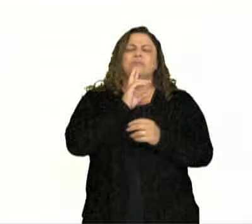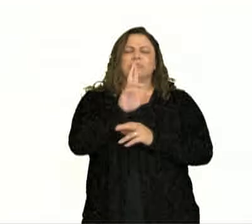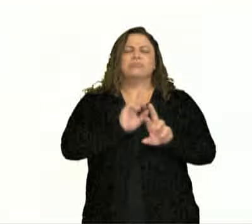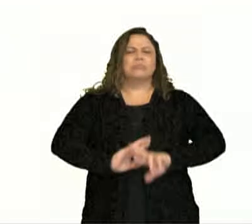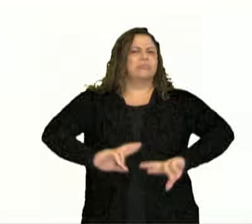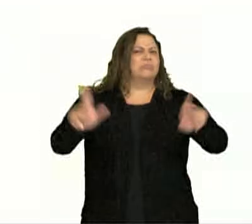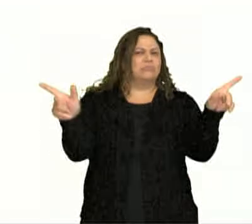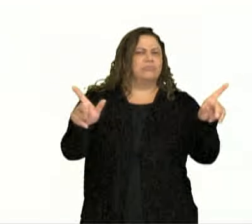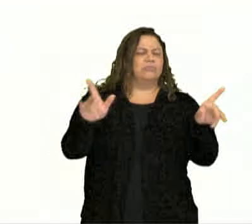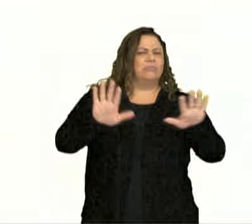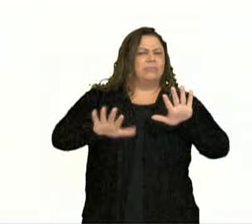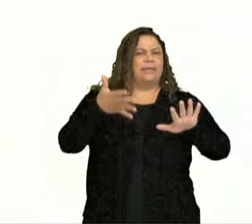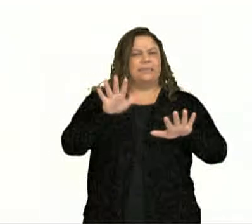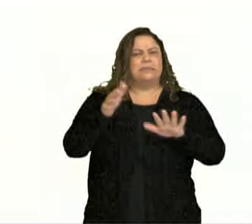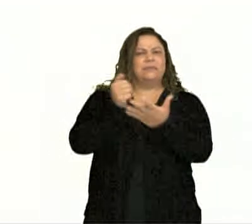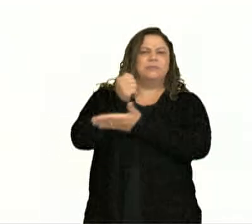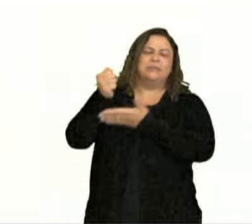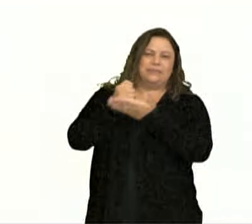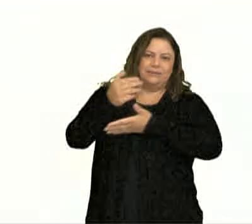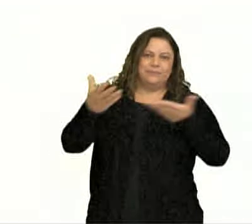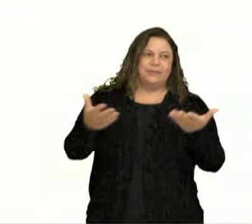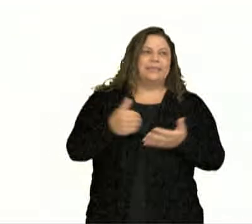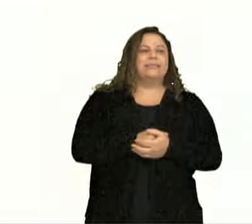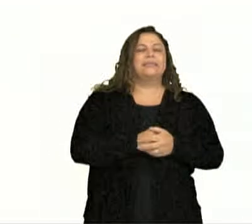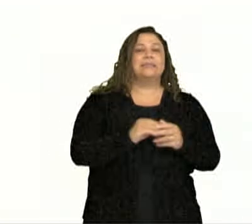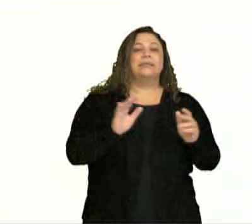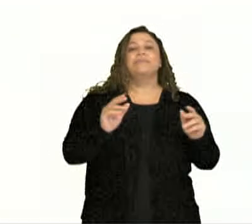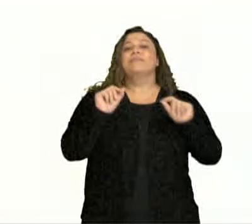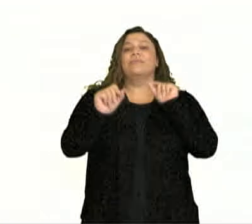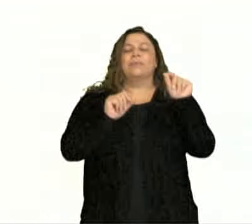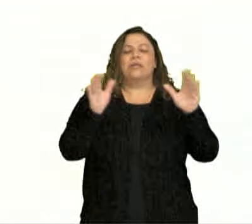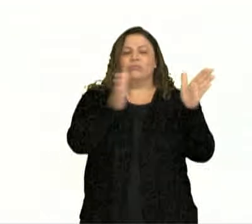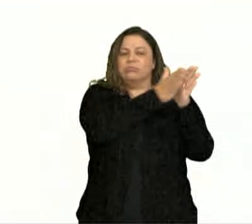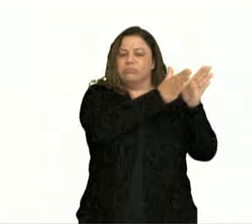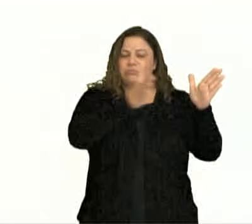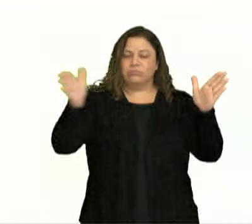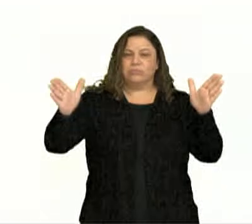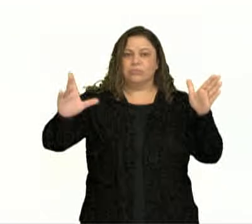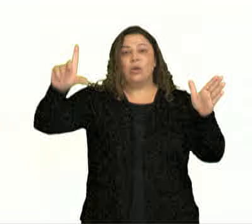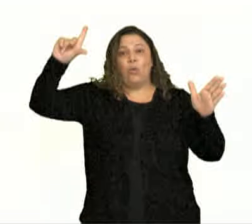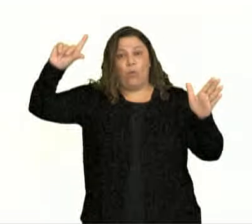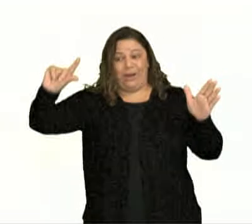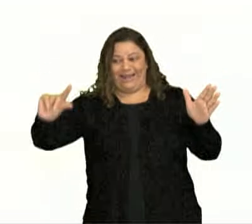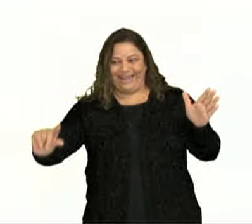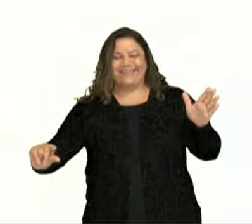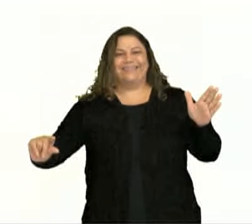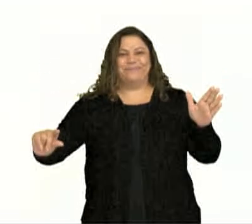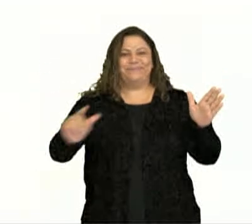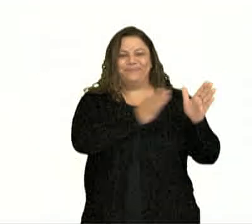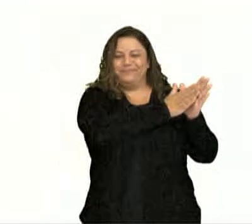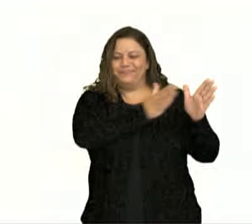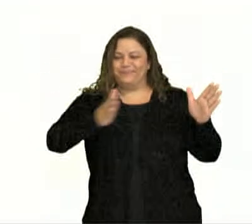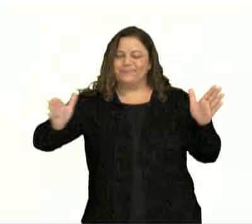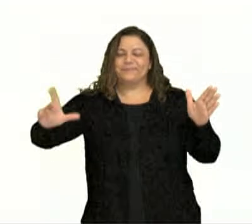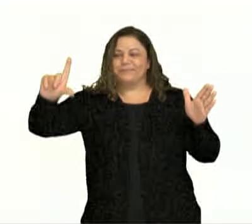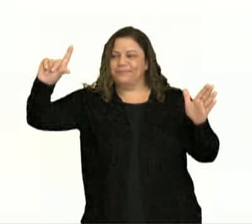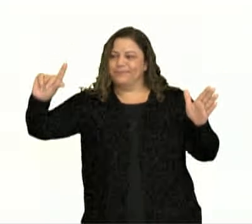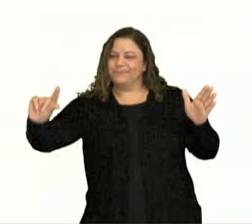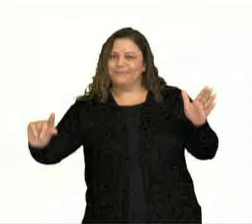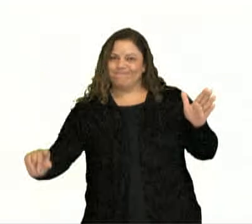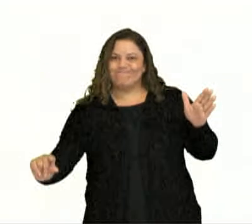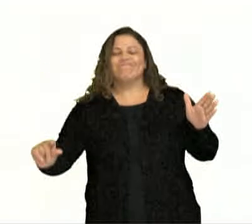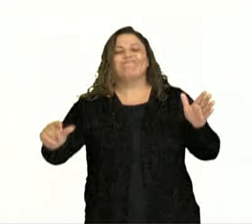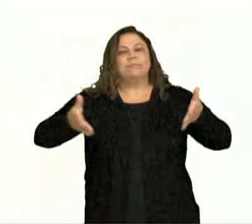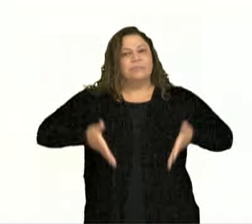menos nessa base. Nas últimas décadas, houve um decréscimo, ou seja, uma queda, tá, nas